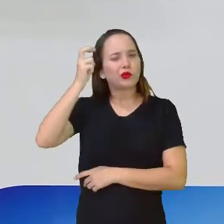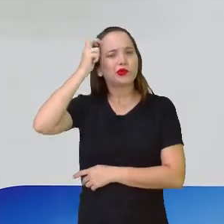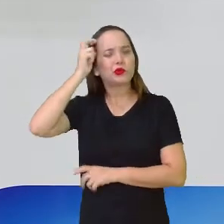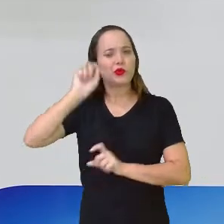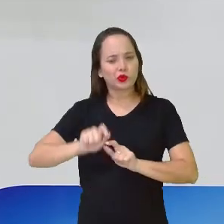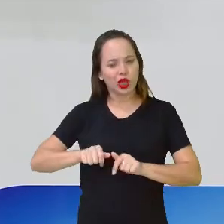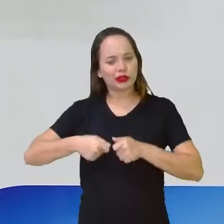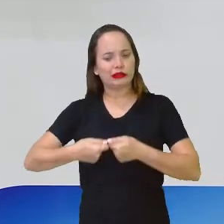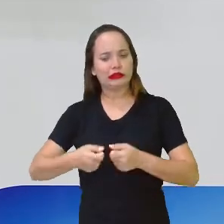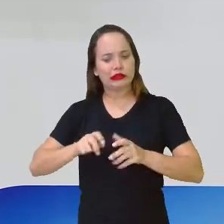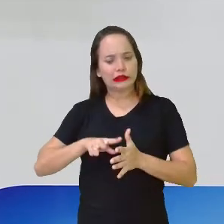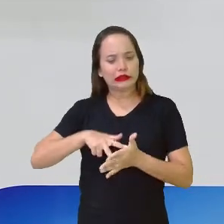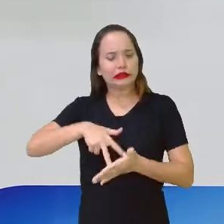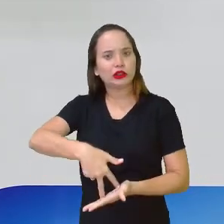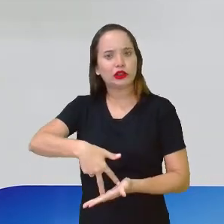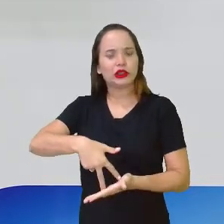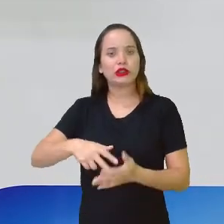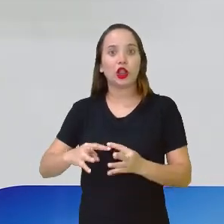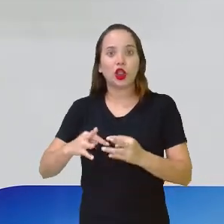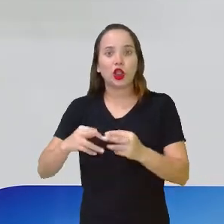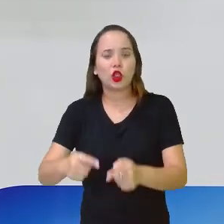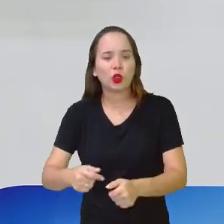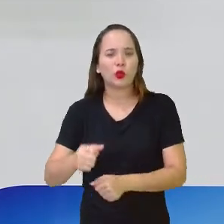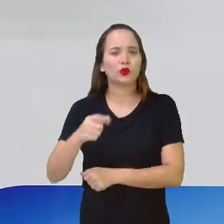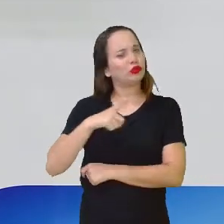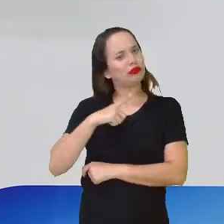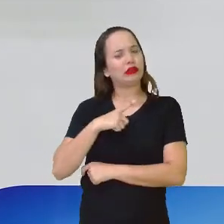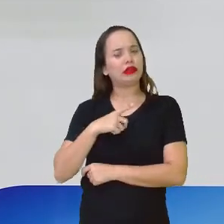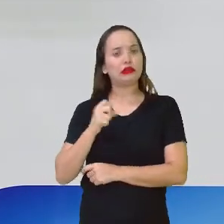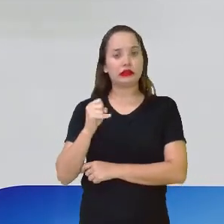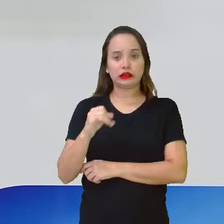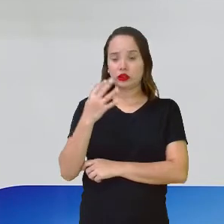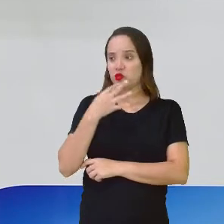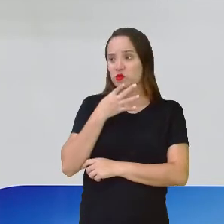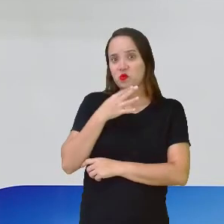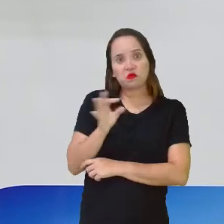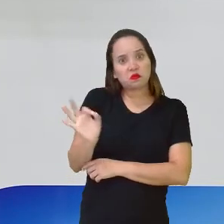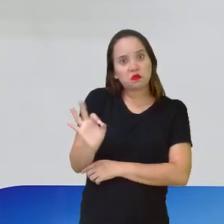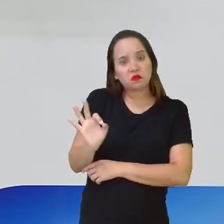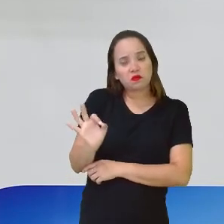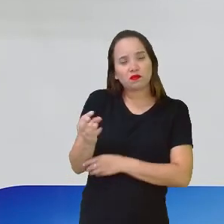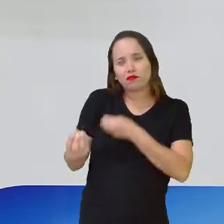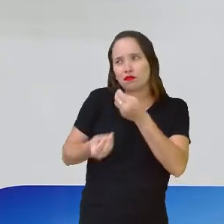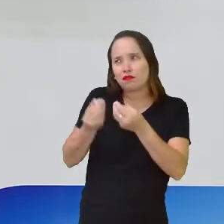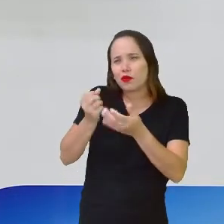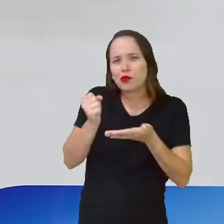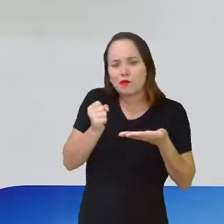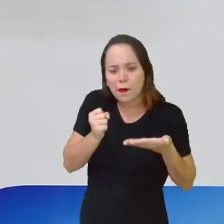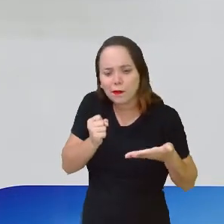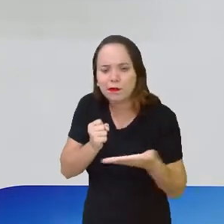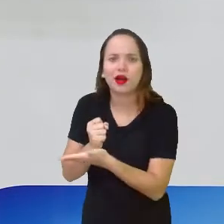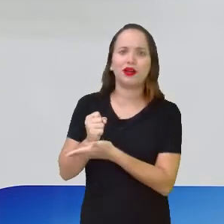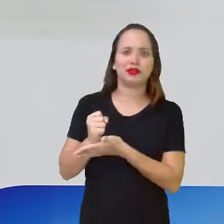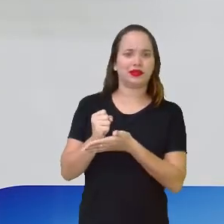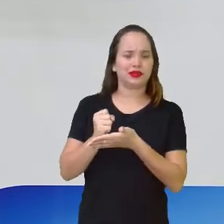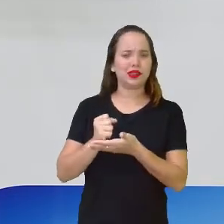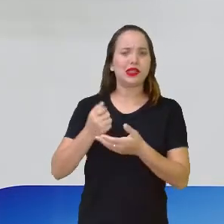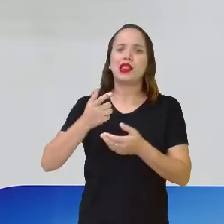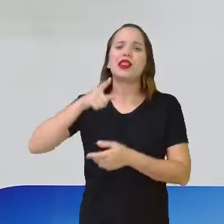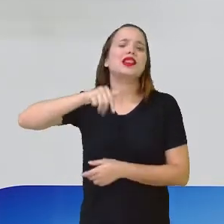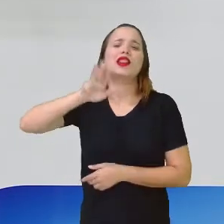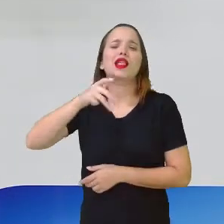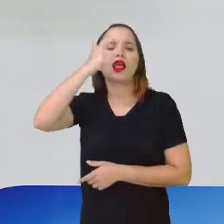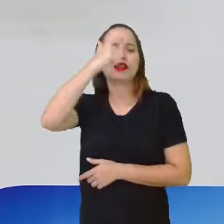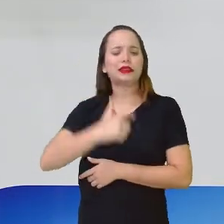que faz o nosso povo. Imagina se a gente não sabe de nada disso. A gente não ia ter uma base, né? Não ia saber a respeito de quem